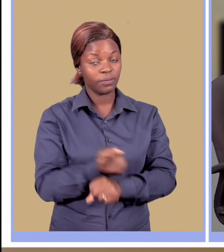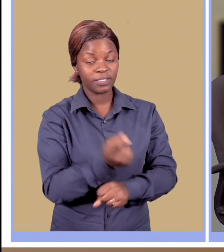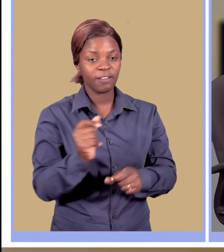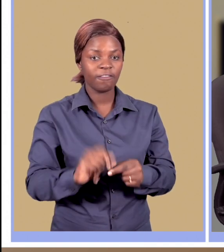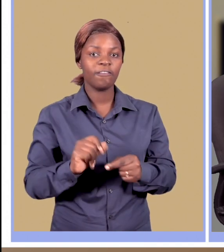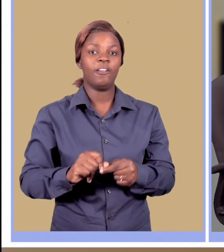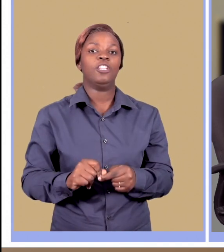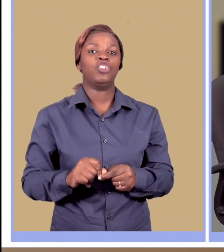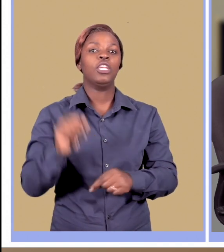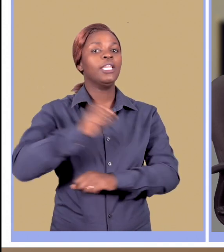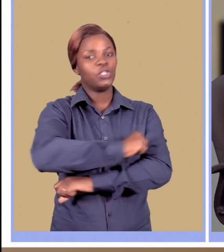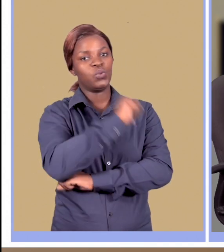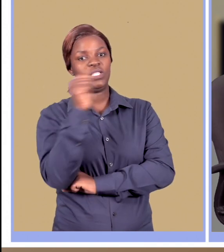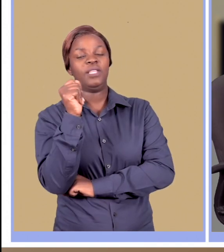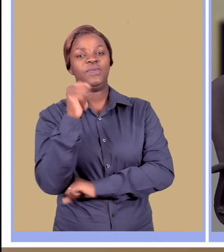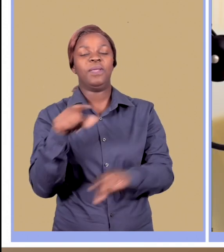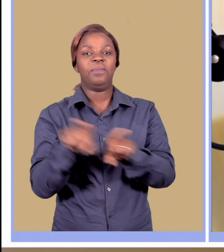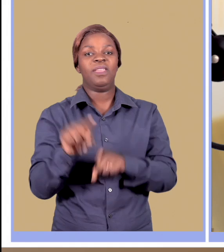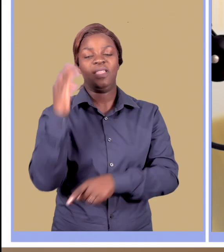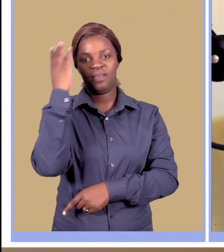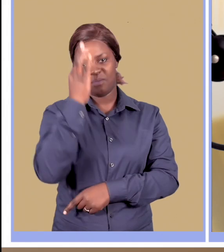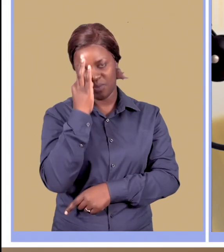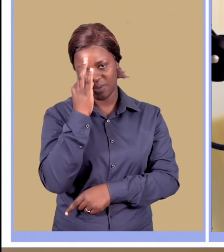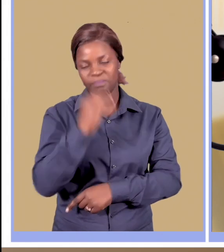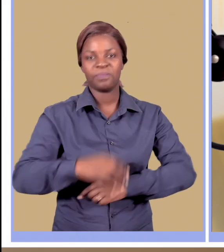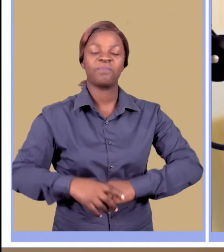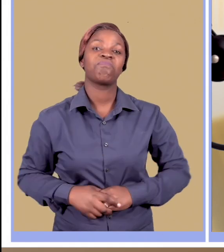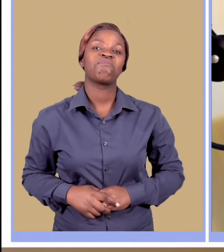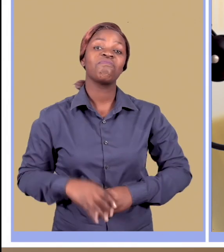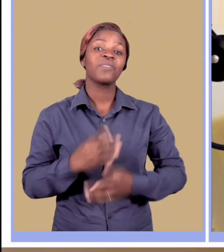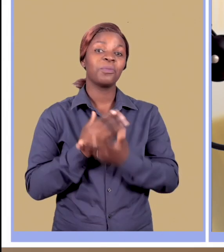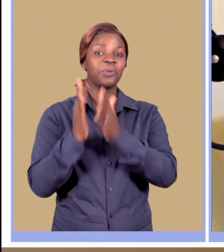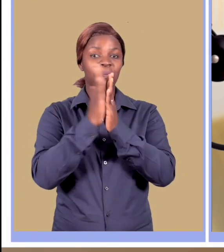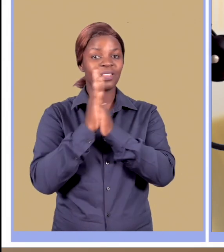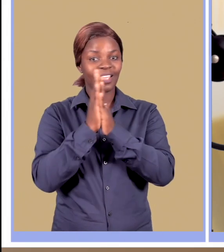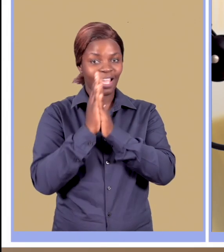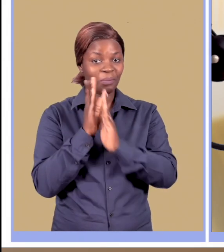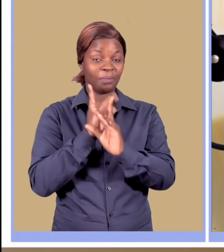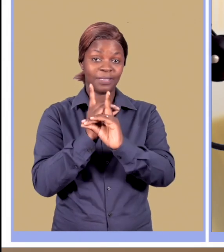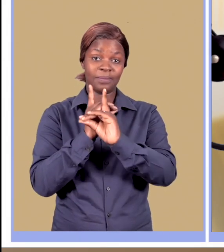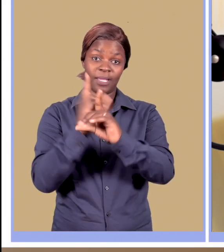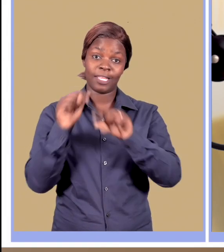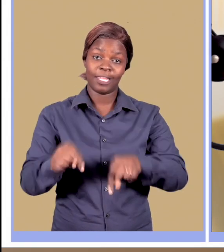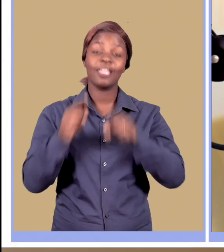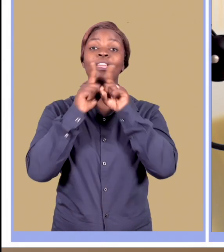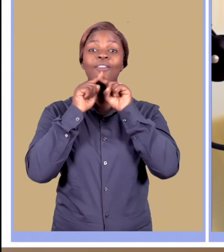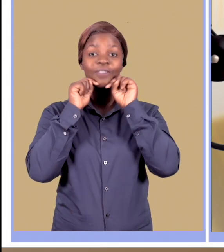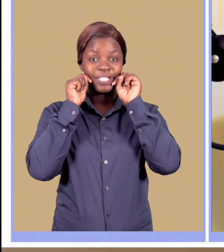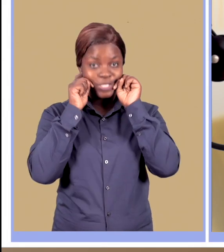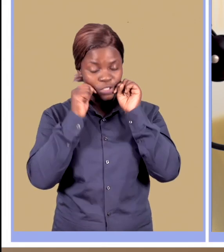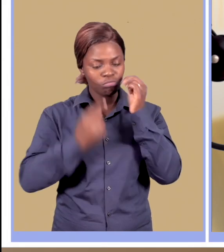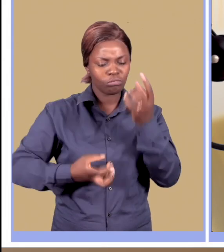que tem desenvolvido, principalmente em Nampula. Muito obrigada. Estamos felizes por ter tido mais uma oportunidade de